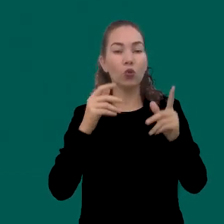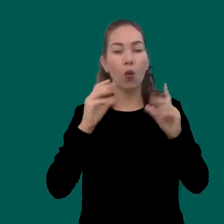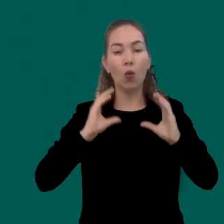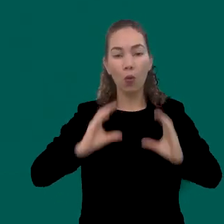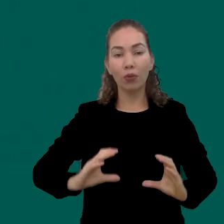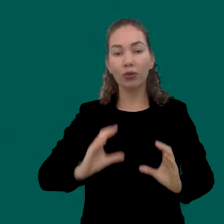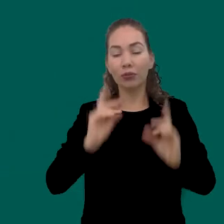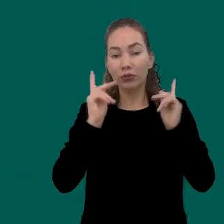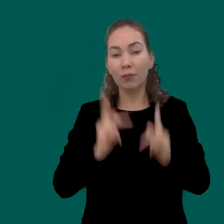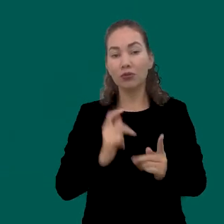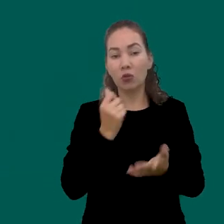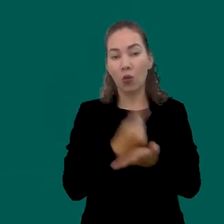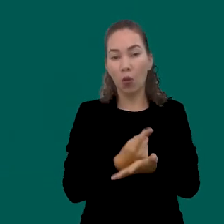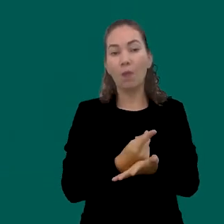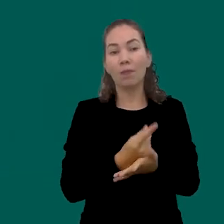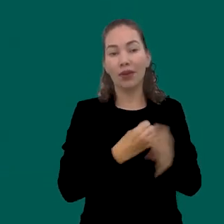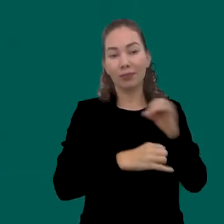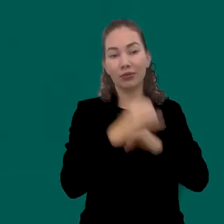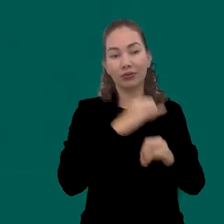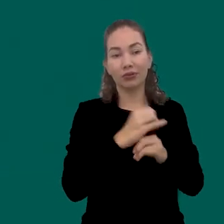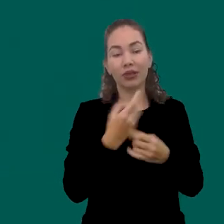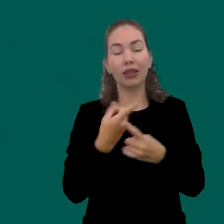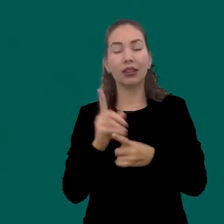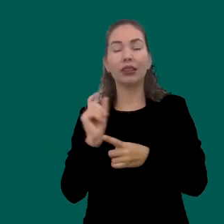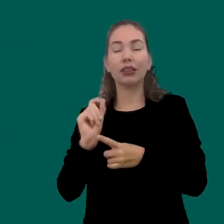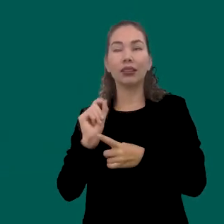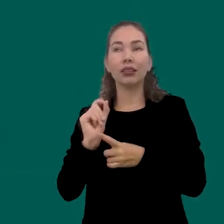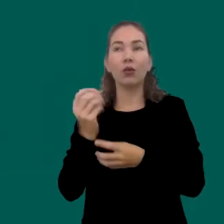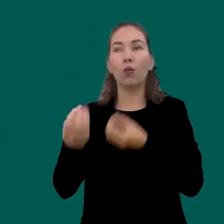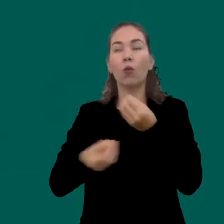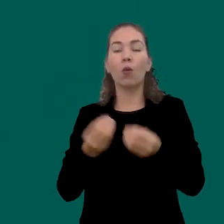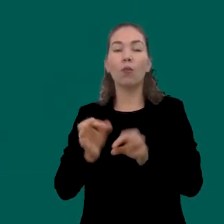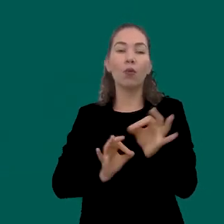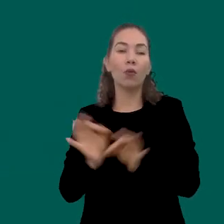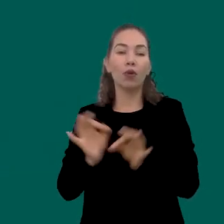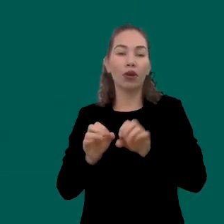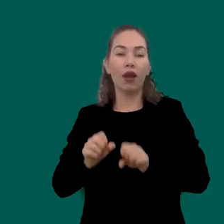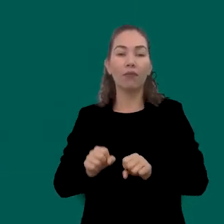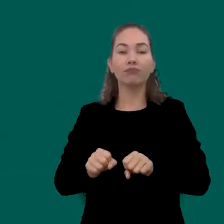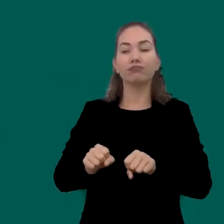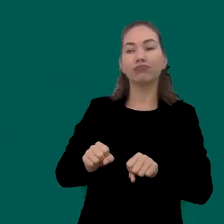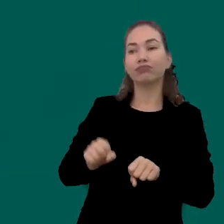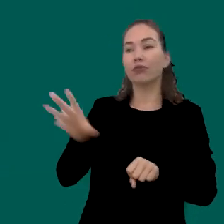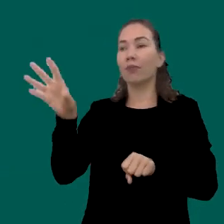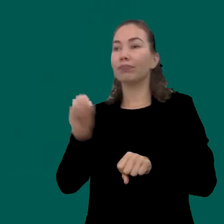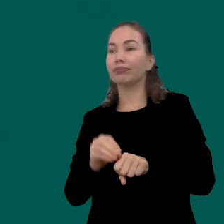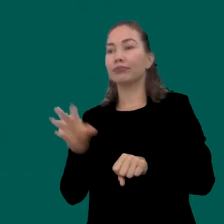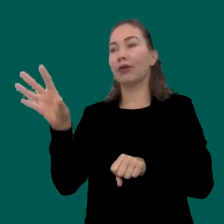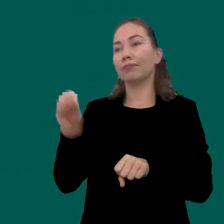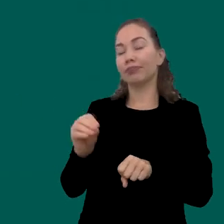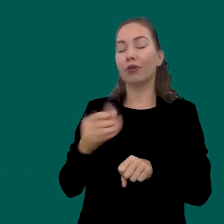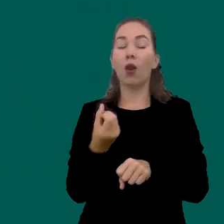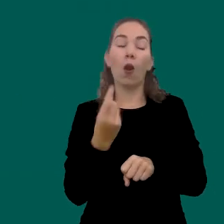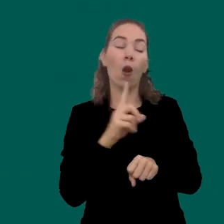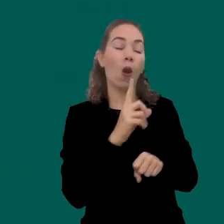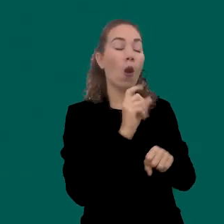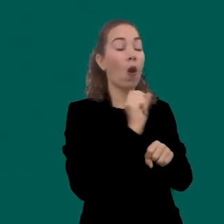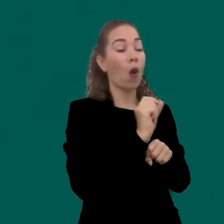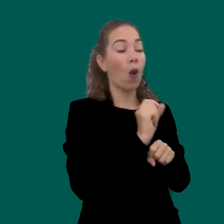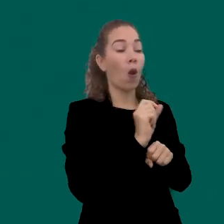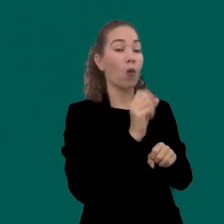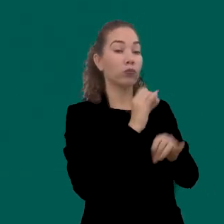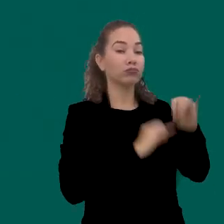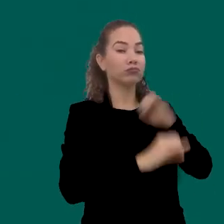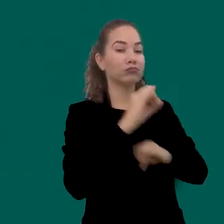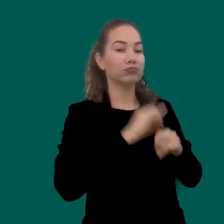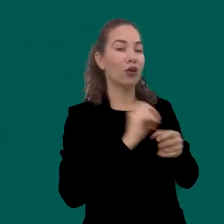de compra por impulso, às vezes é só o jeito que ele montou o carrinho, por exemplo, que no offline ele vai montar de um jeito, no online ele acaba